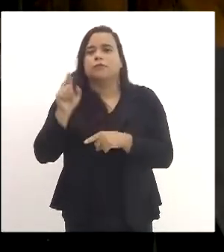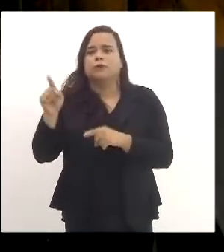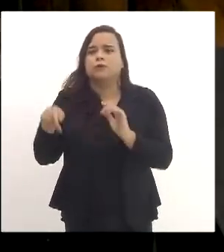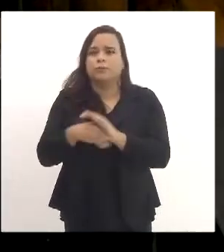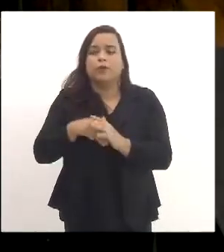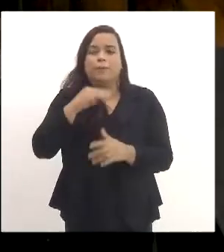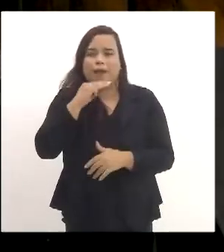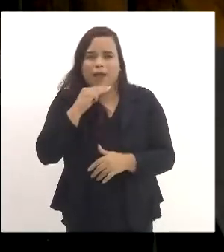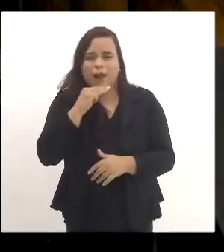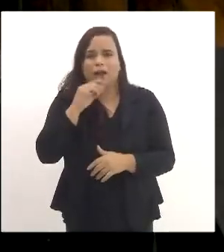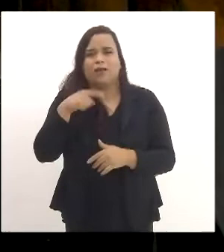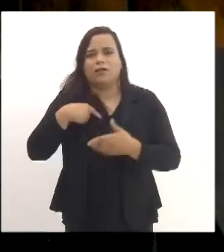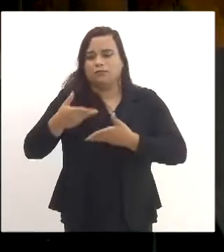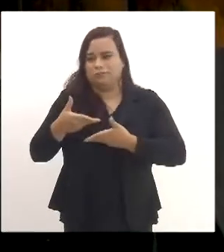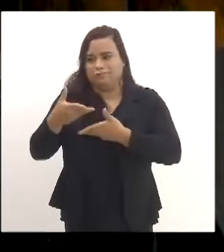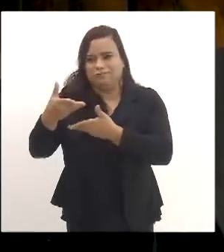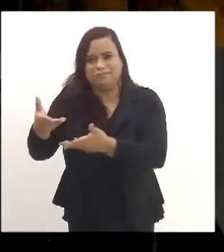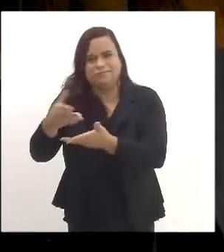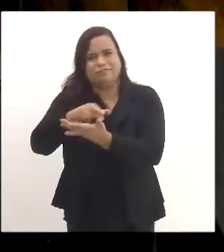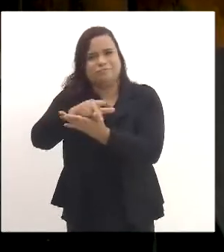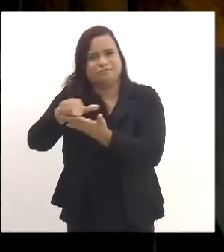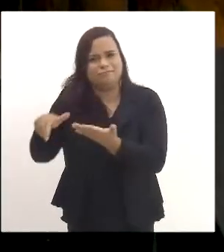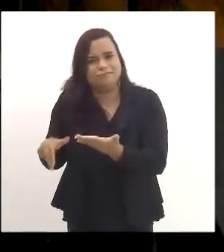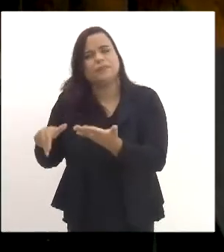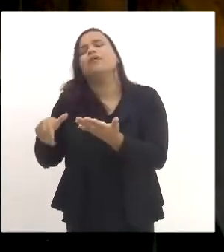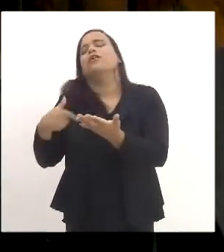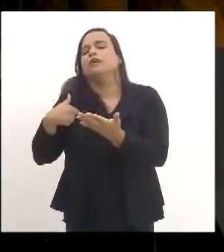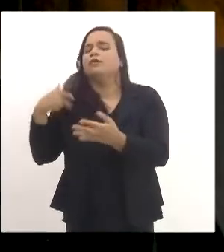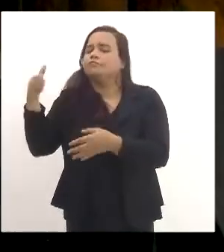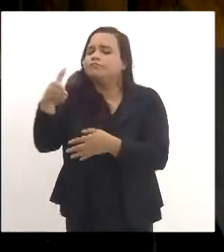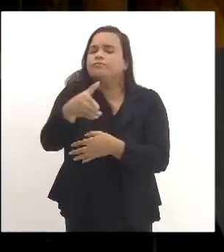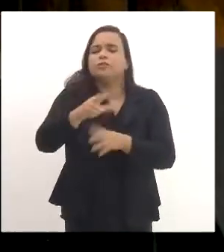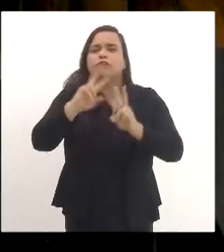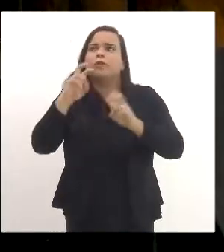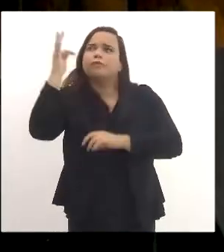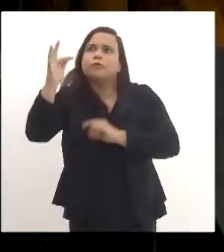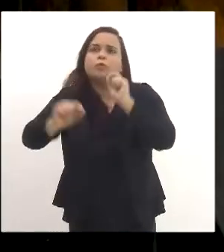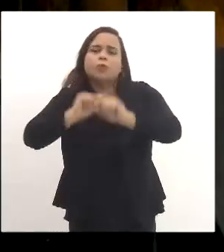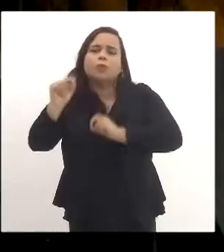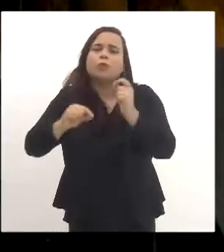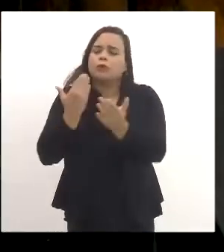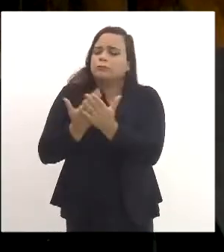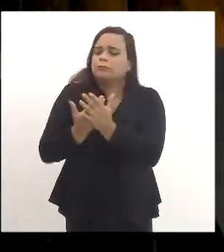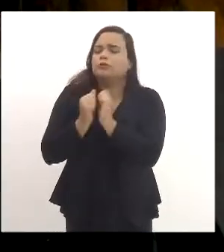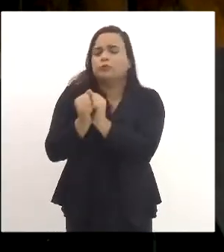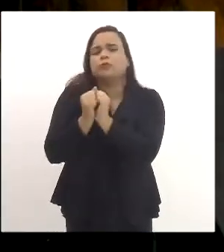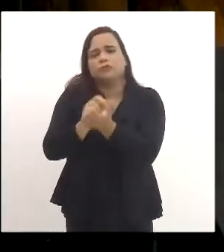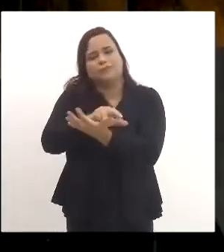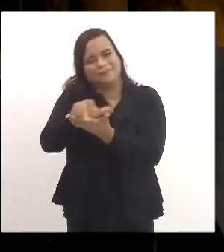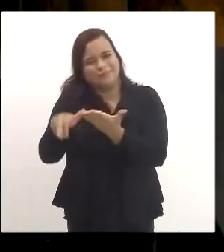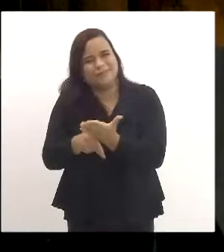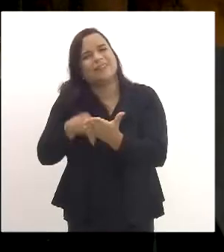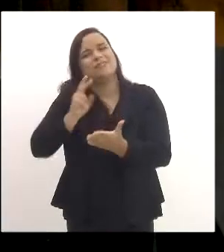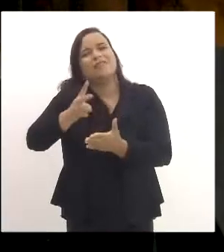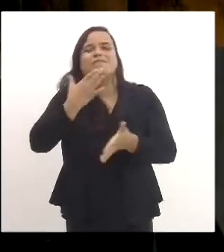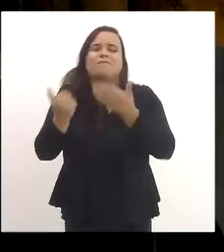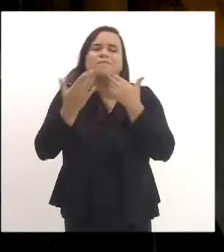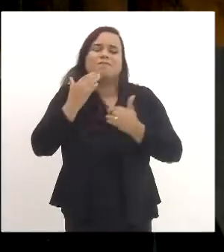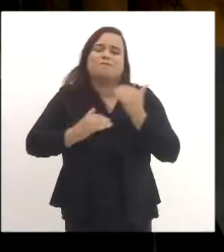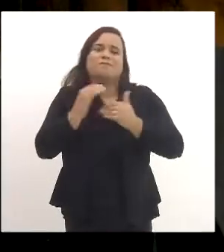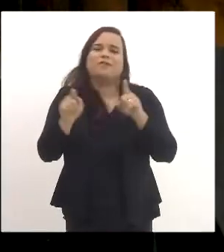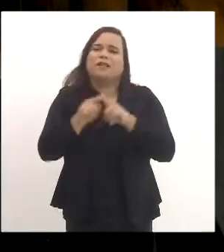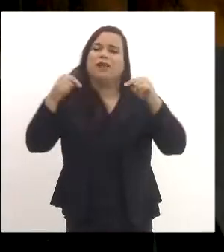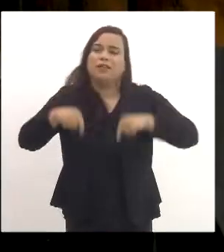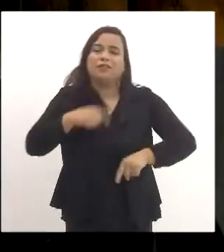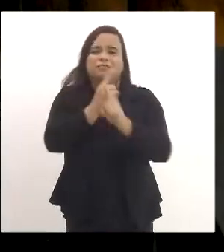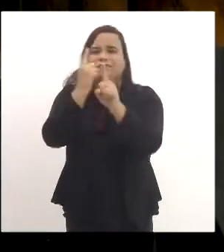e estimularam discussões sobre o futuro, mas sempre fazendo mais e melhor. Foi aqui que encontrei